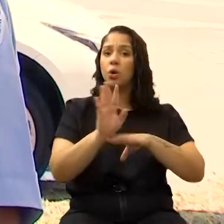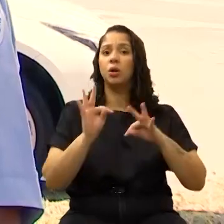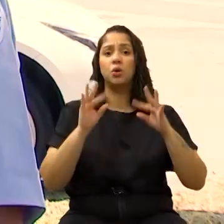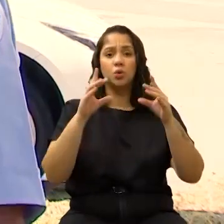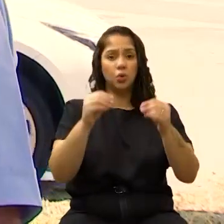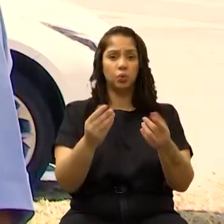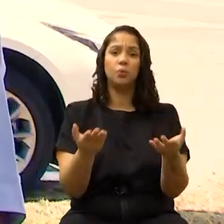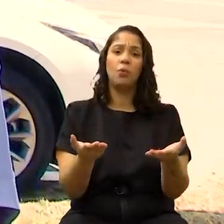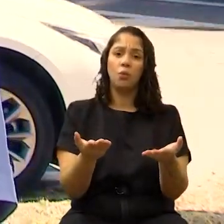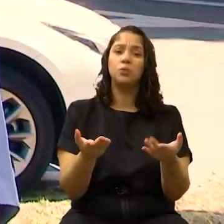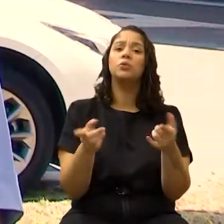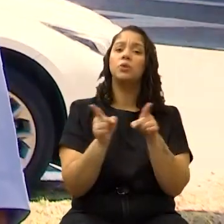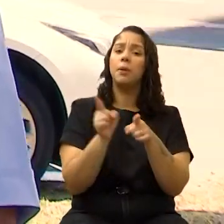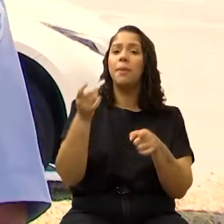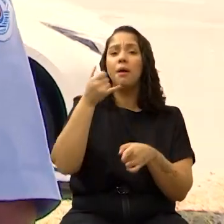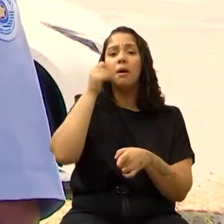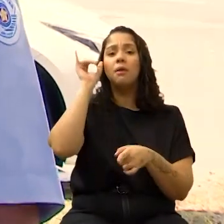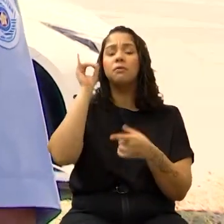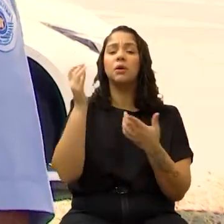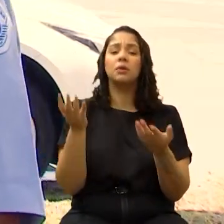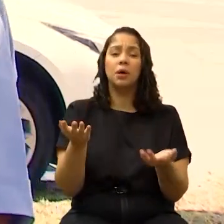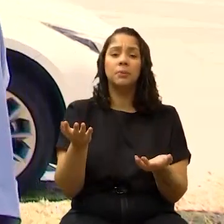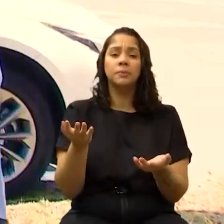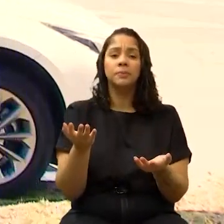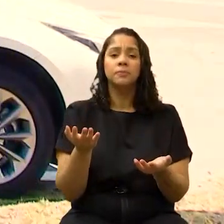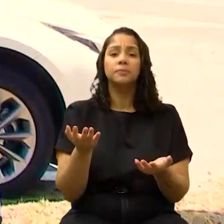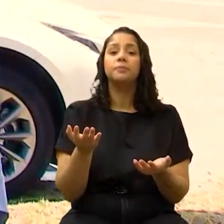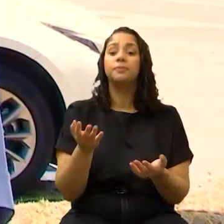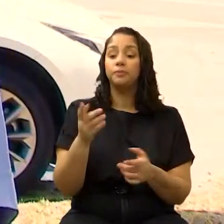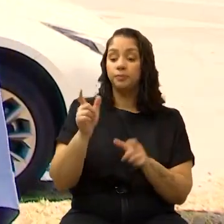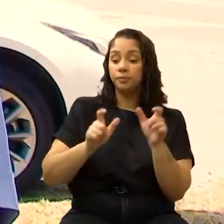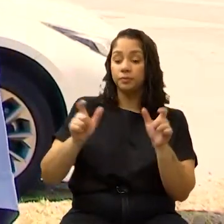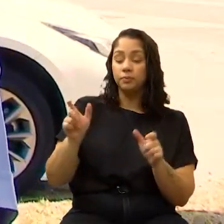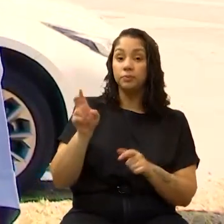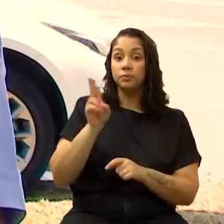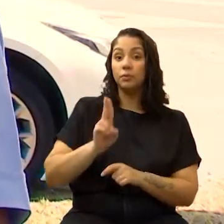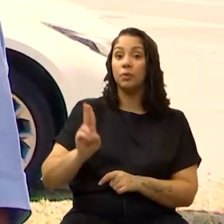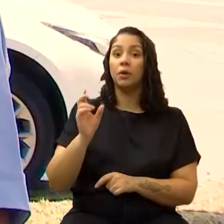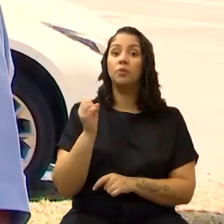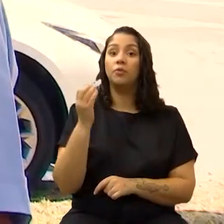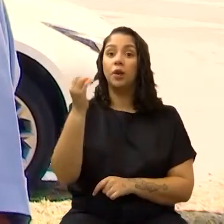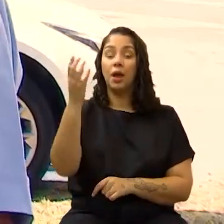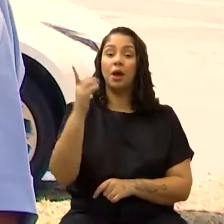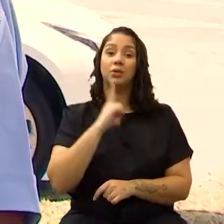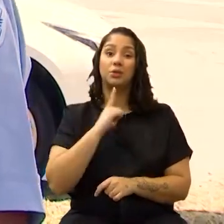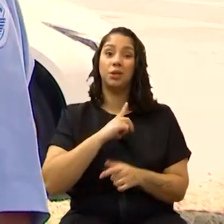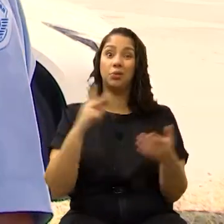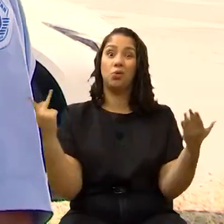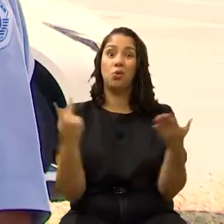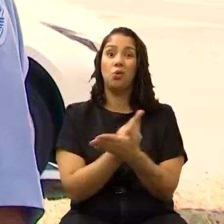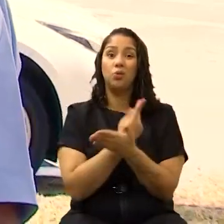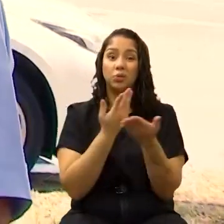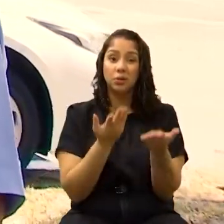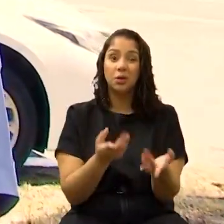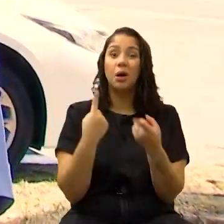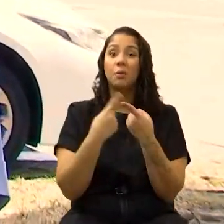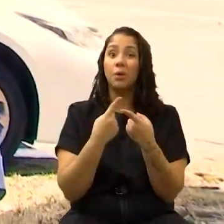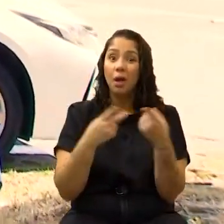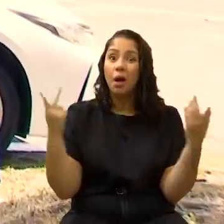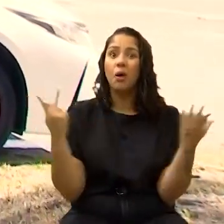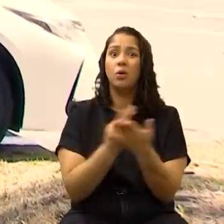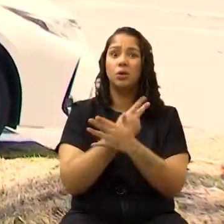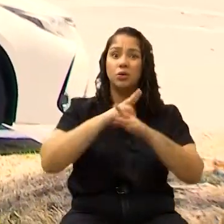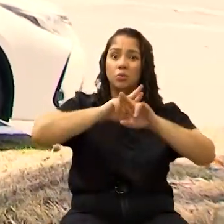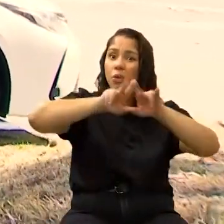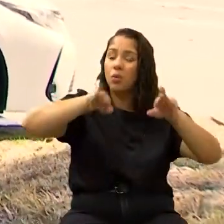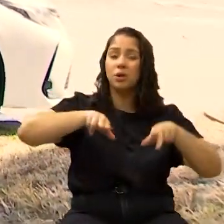todo mundo no trânsito e evita que o nosso usuário, que o viajante, ele se envolva numa ocorrência. Porque uma vez